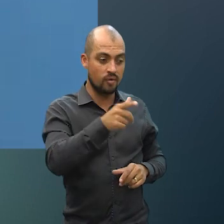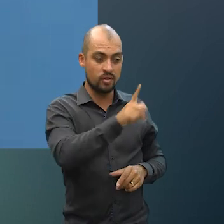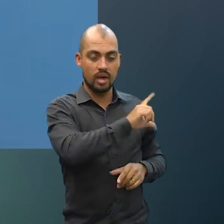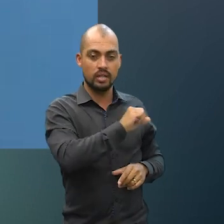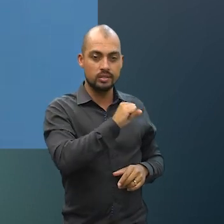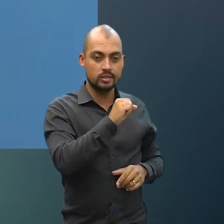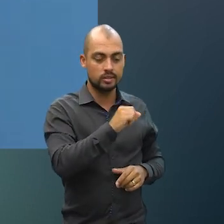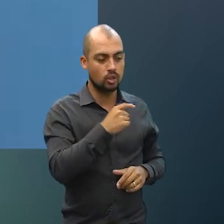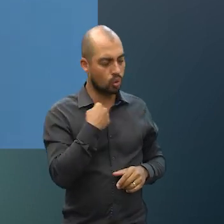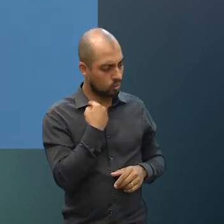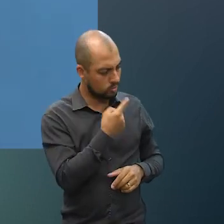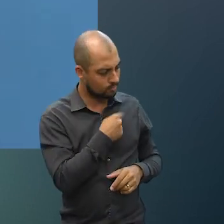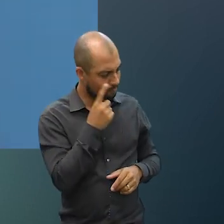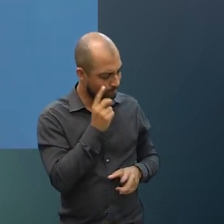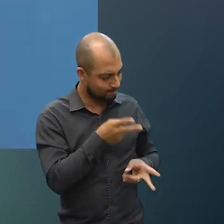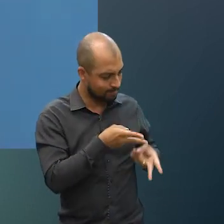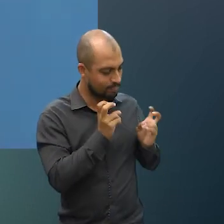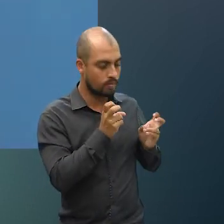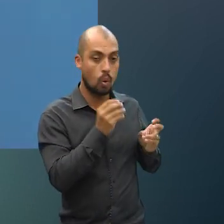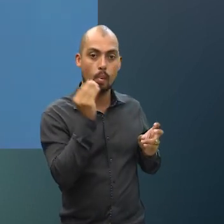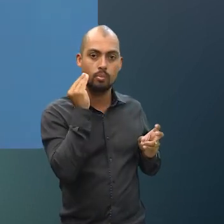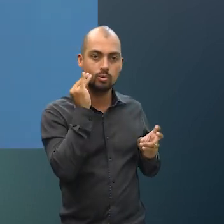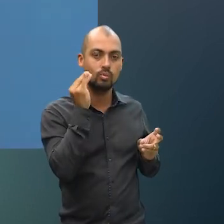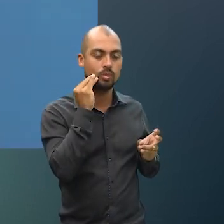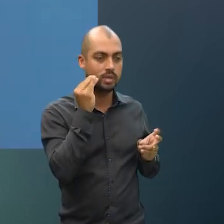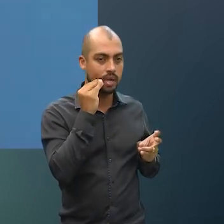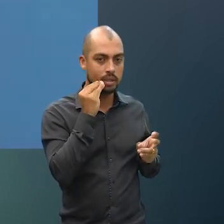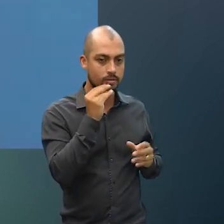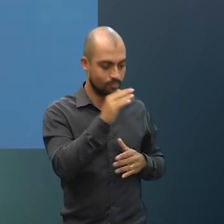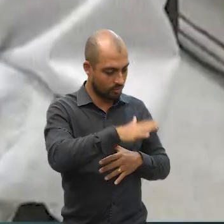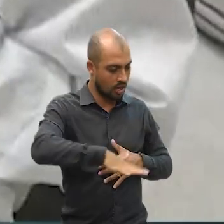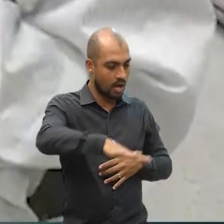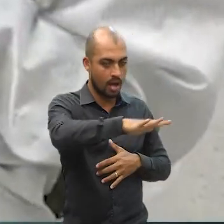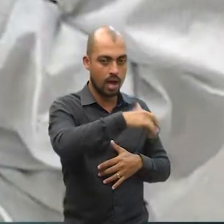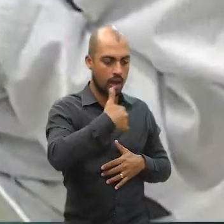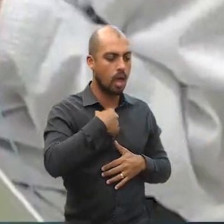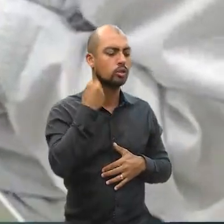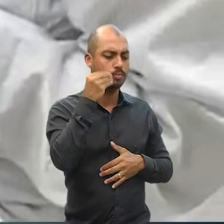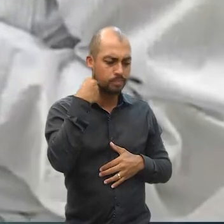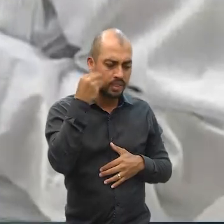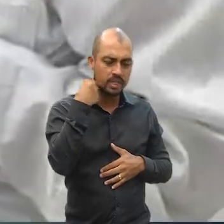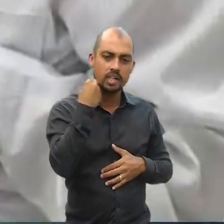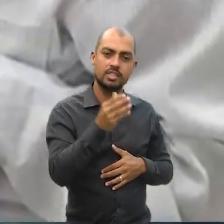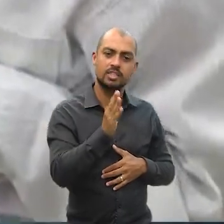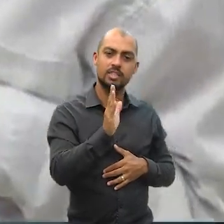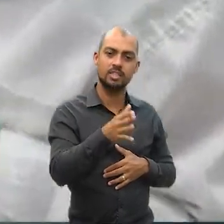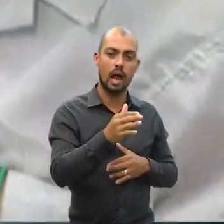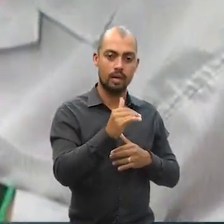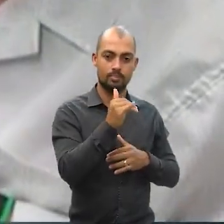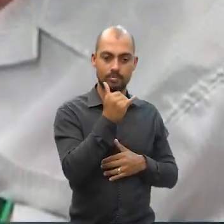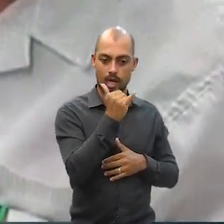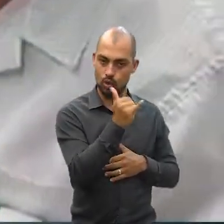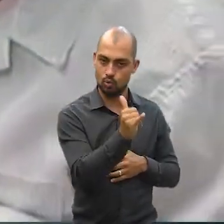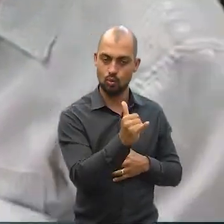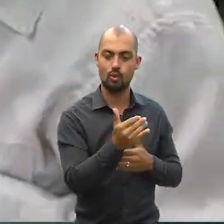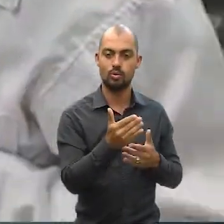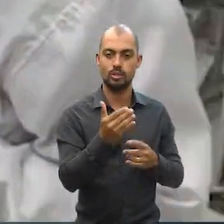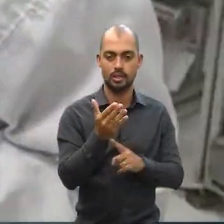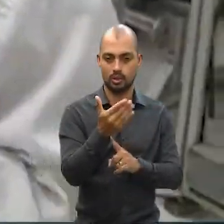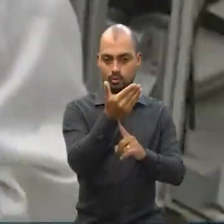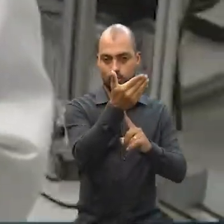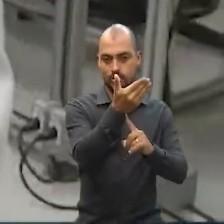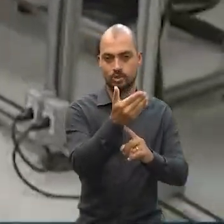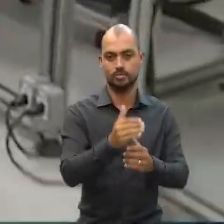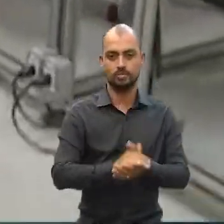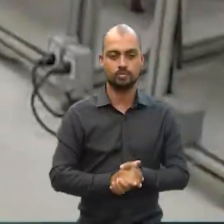ótima oportunidade. Era um mercado que eu tenho bastante experiência na área de eletrônica, meu